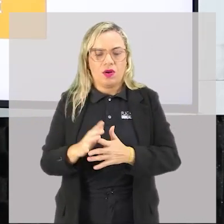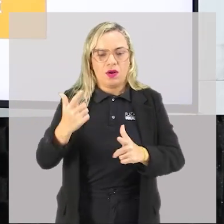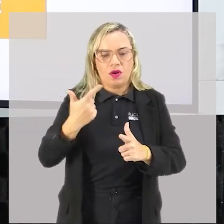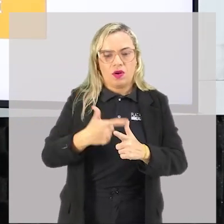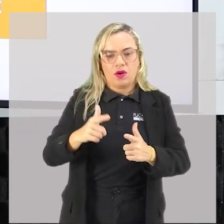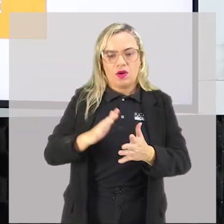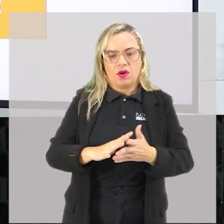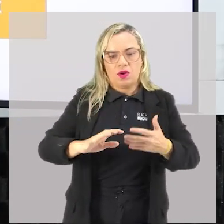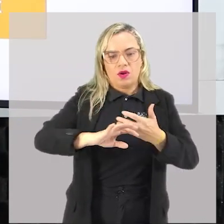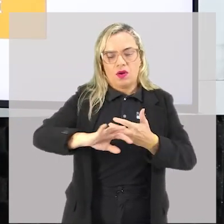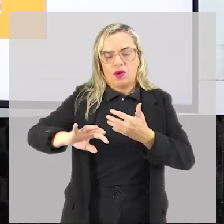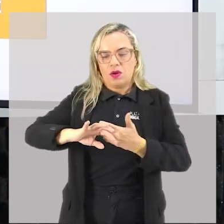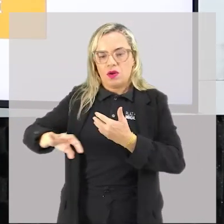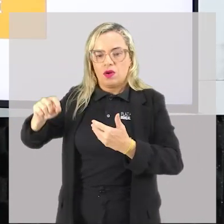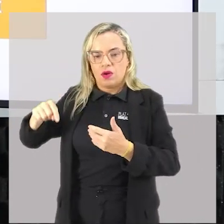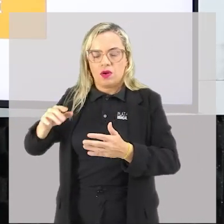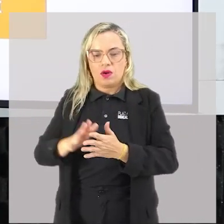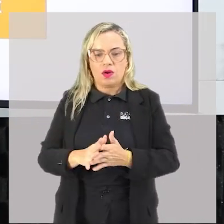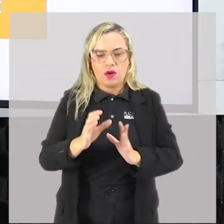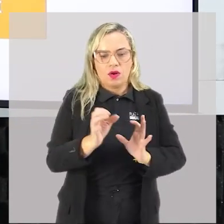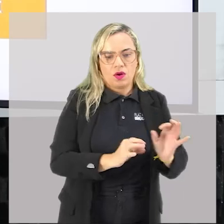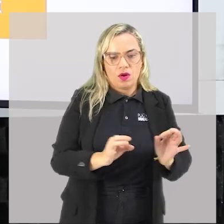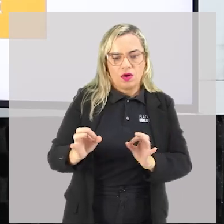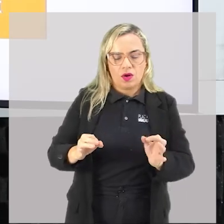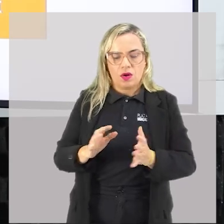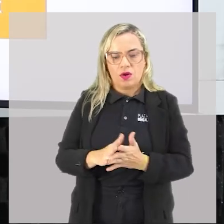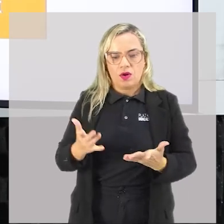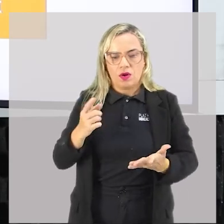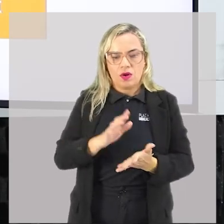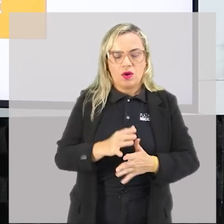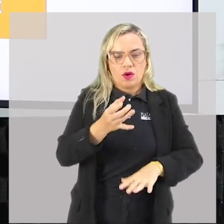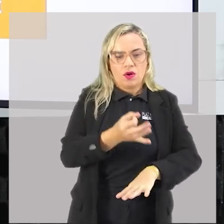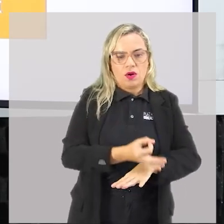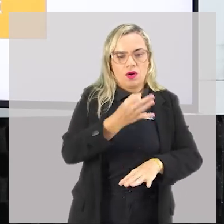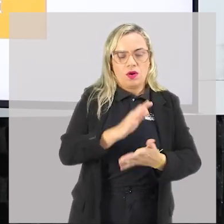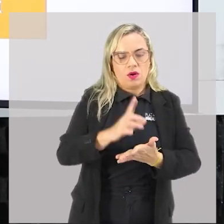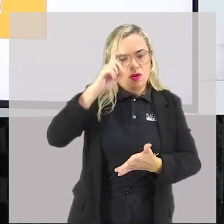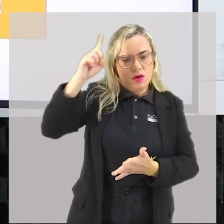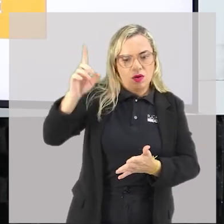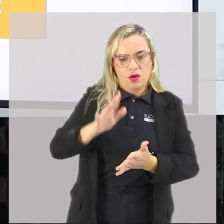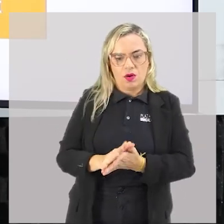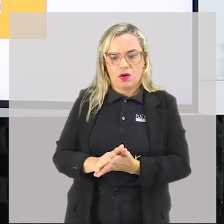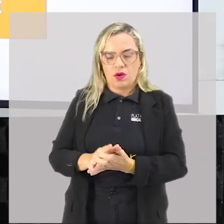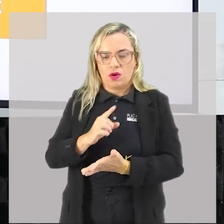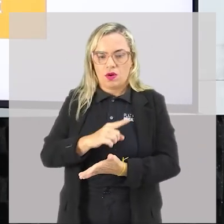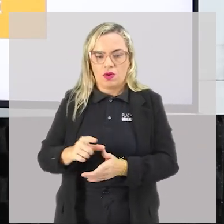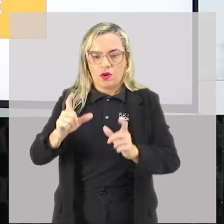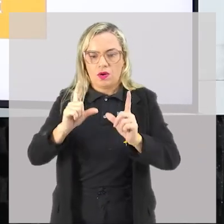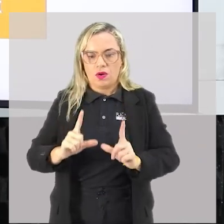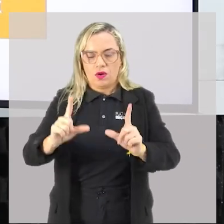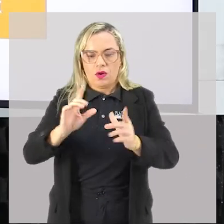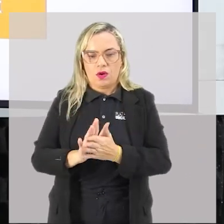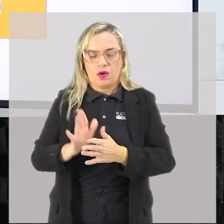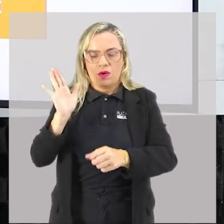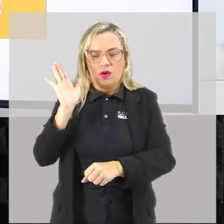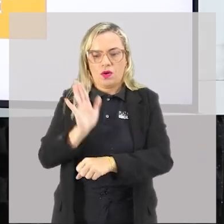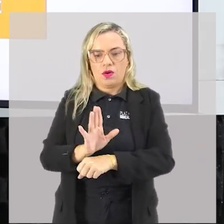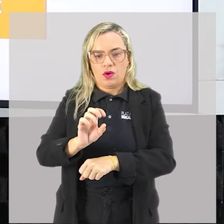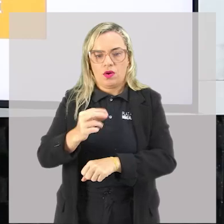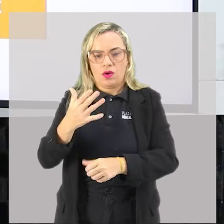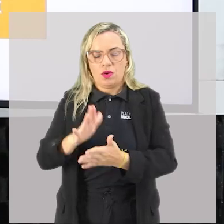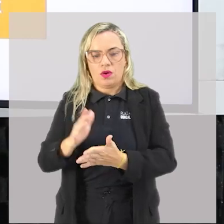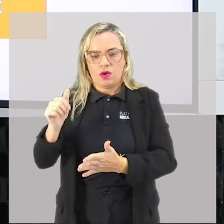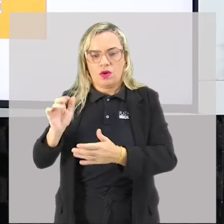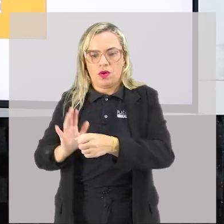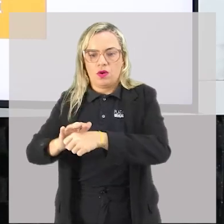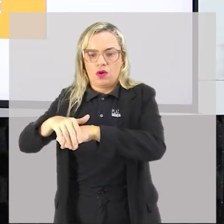em 3 categorias, que eles sejam daytime, no horário do dia, afternoon, na parte da tarde, ou nos